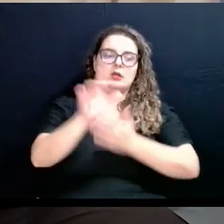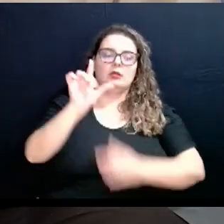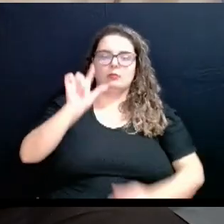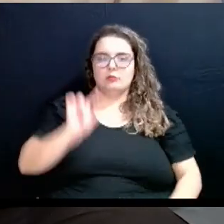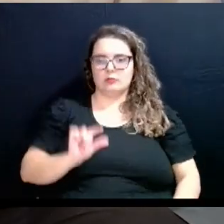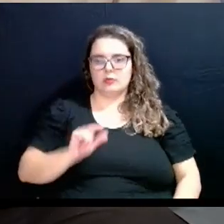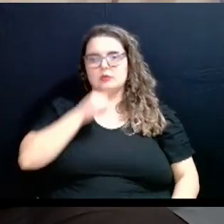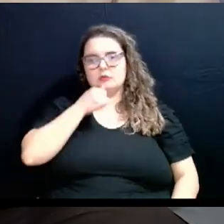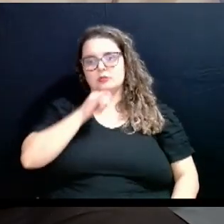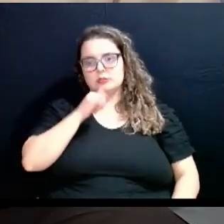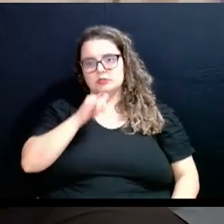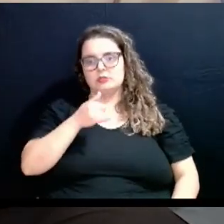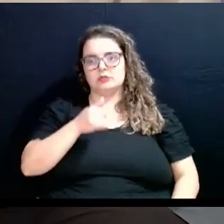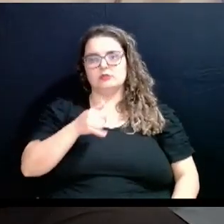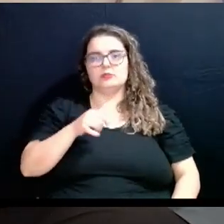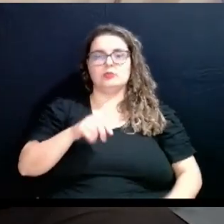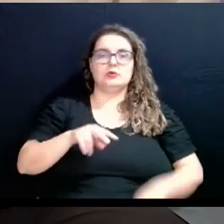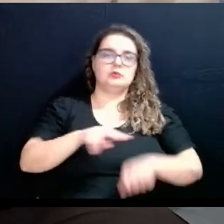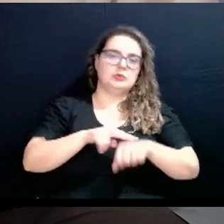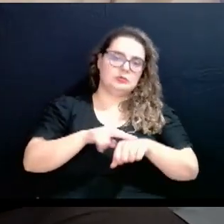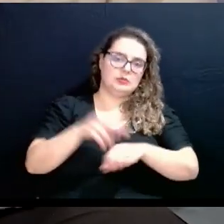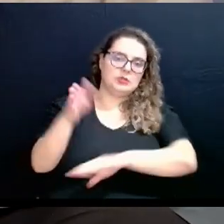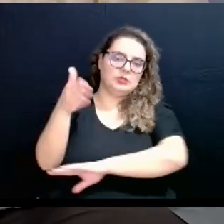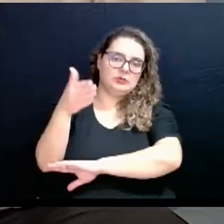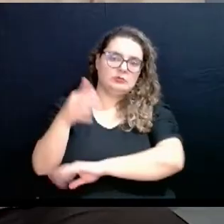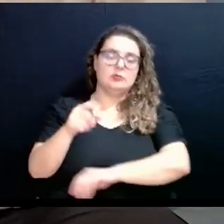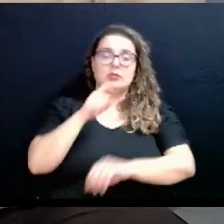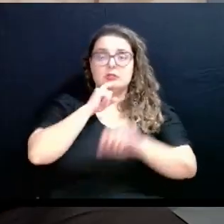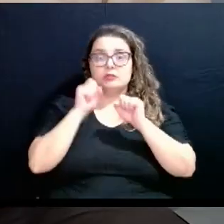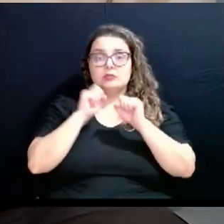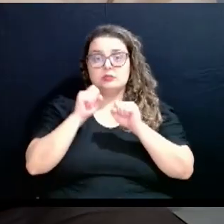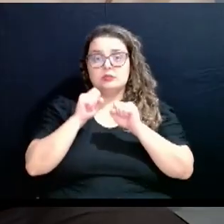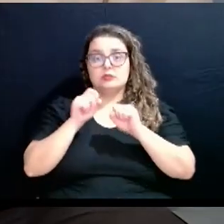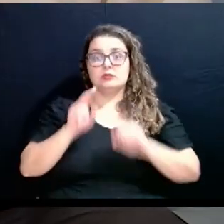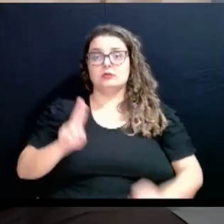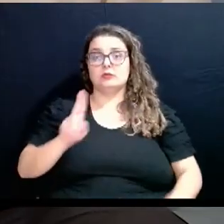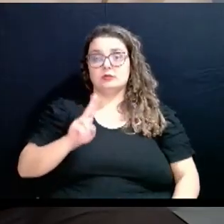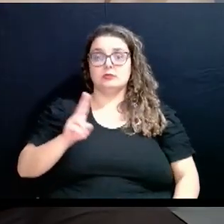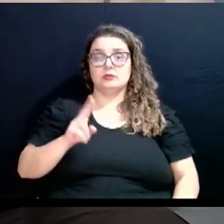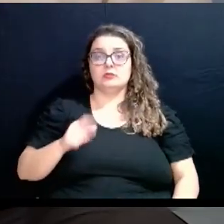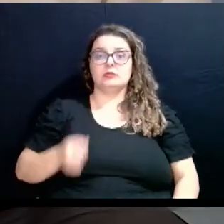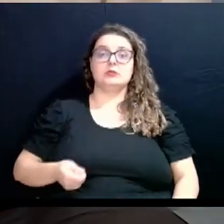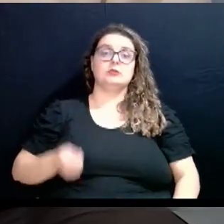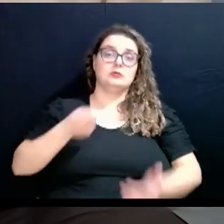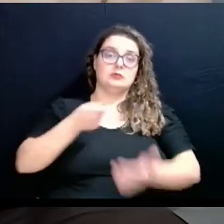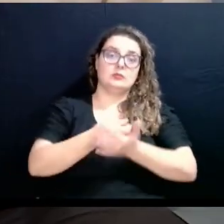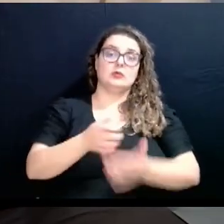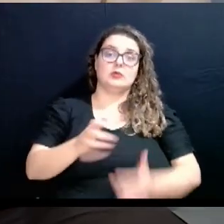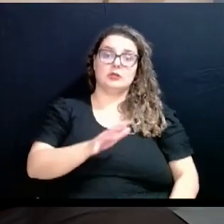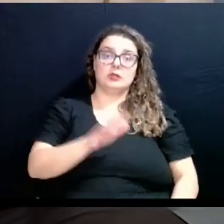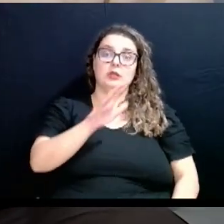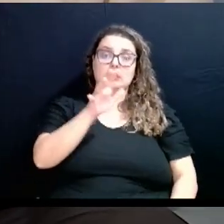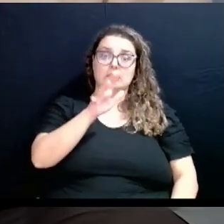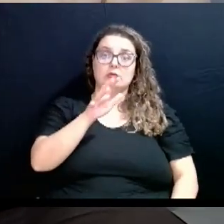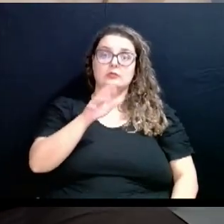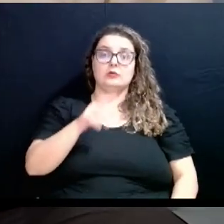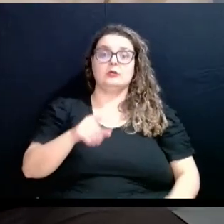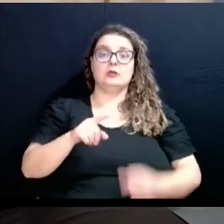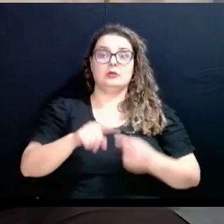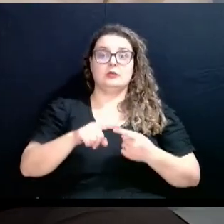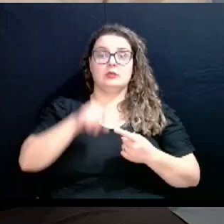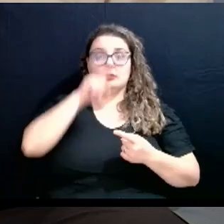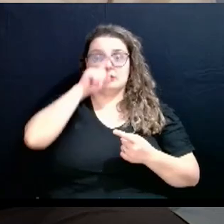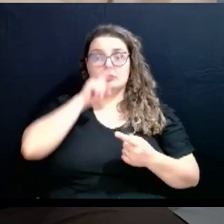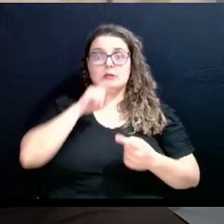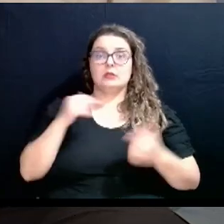gastando menos energia elétrica, porque eu vou estar na bandeira verde. Agora, se tiver mais frio, aí eu vou ter que pagar mais caro com as bandeiras